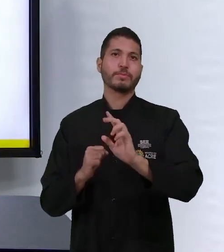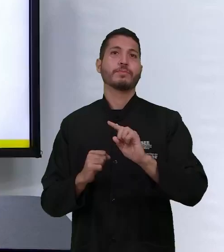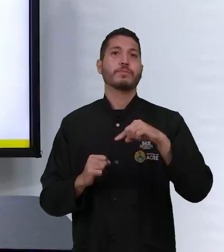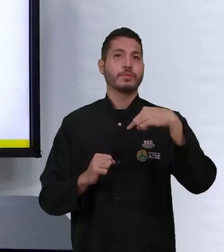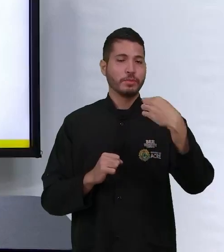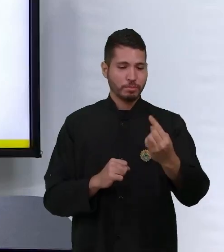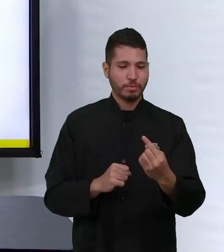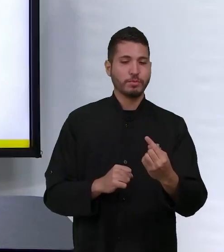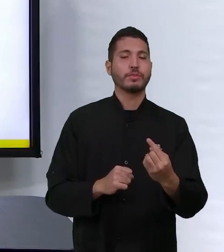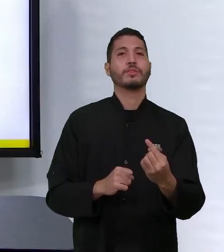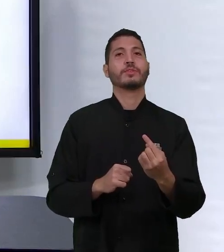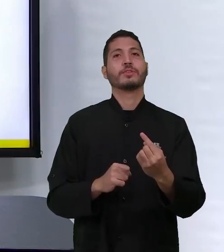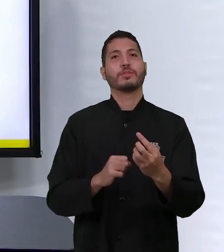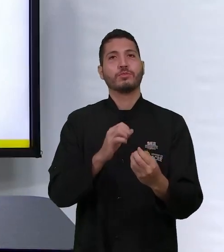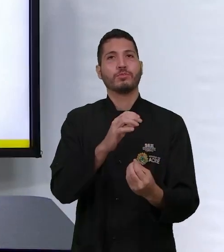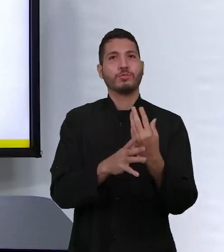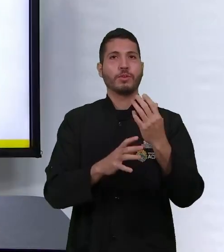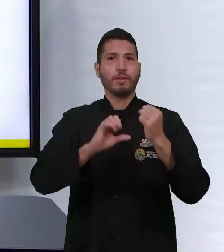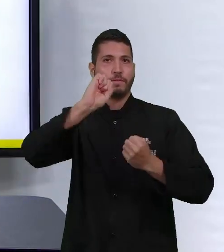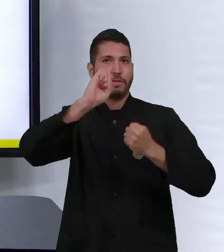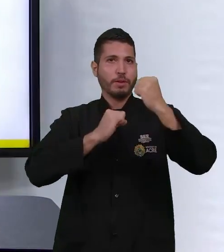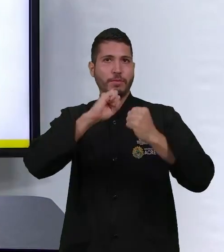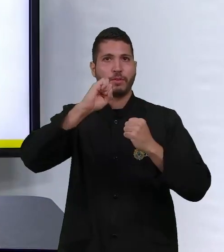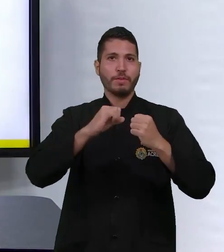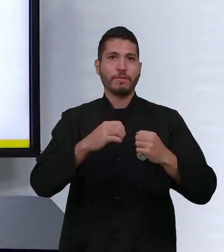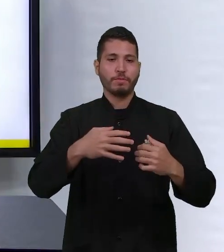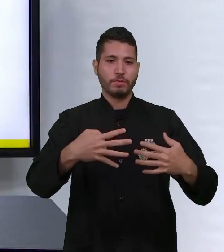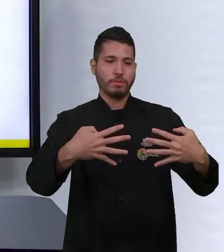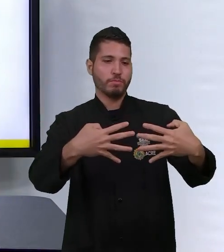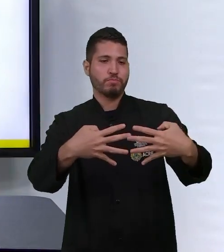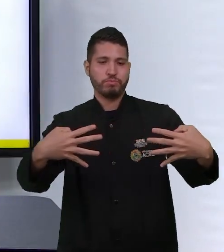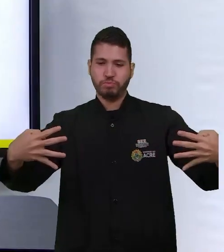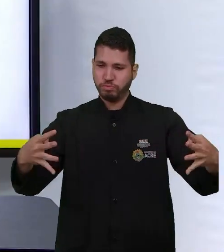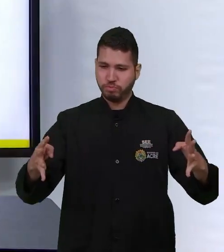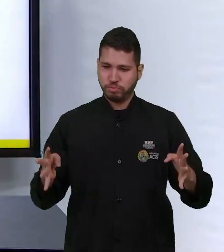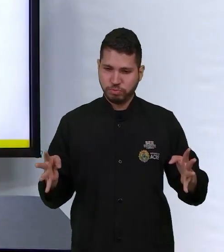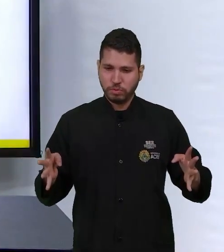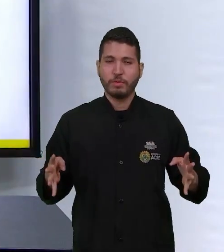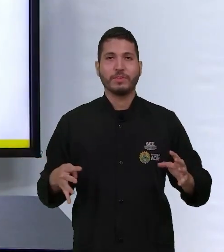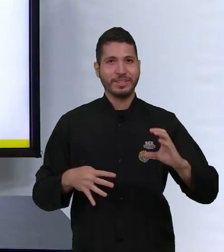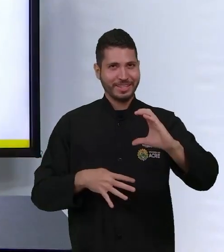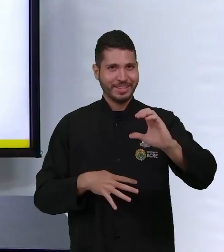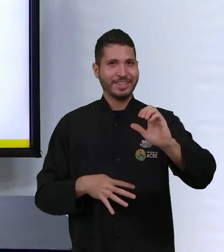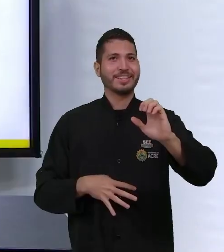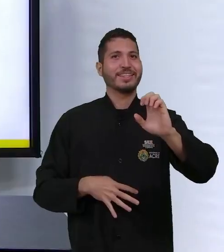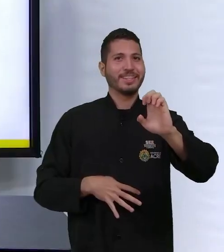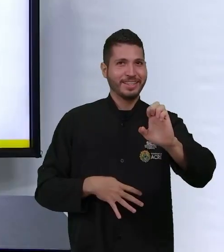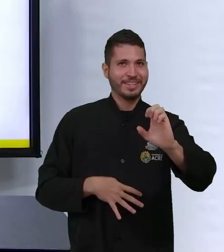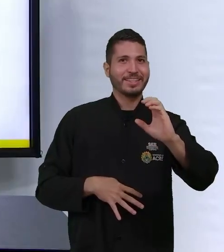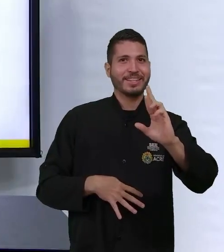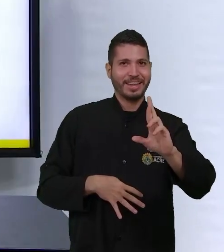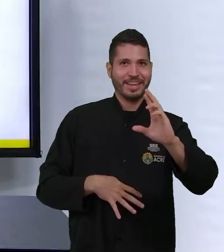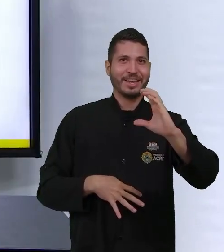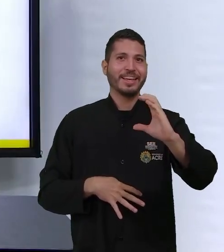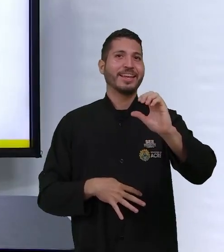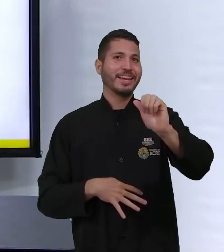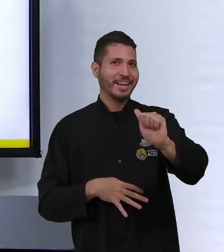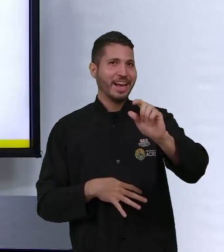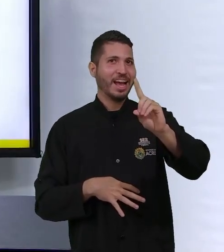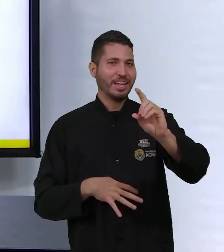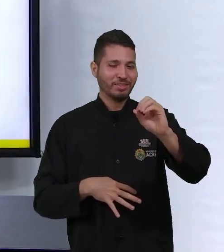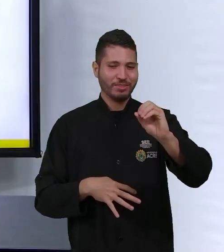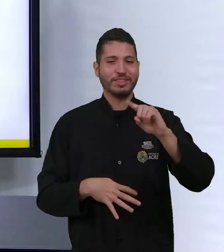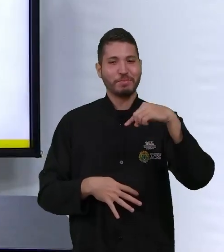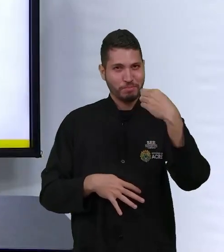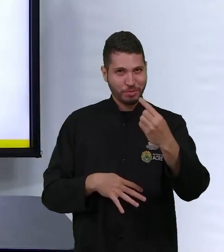terrenos foram cercados para criar ovelhas para a fabricação da lã. Outra